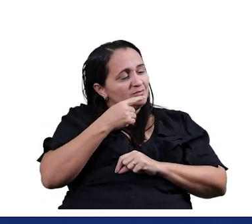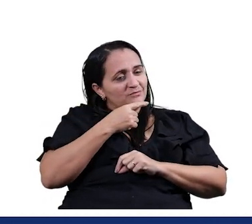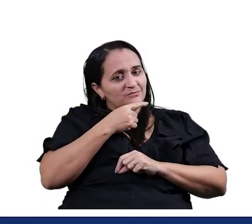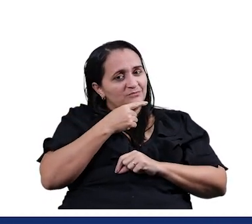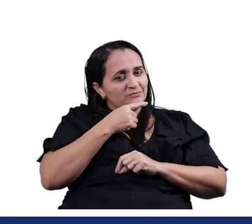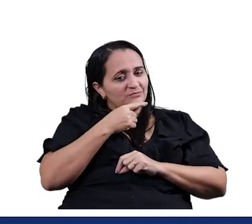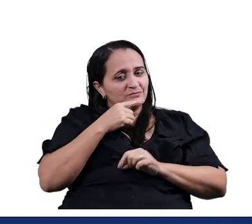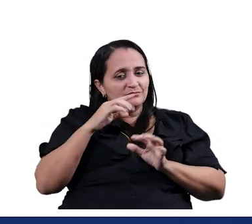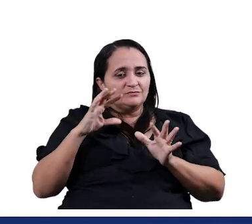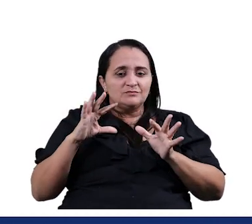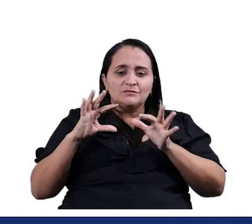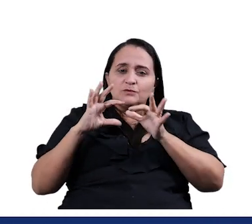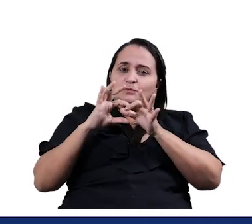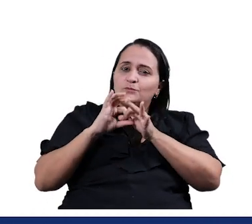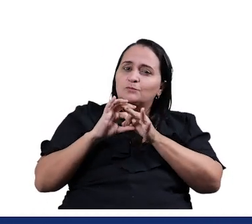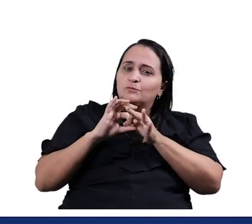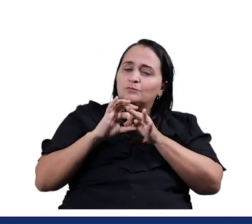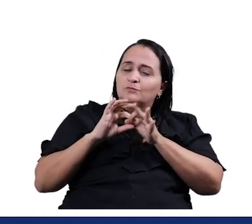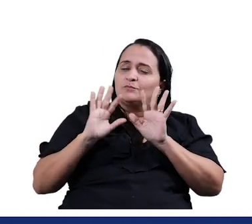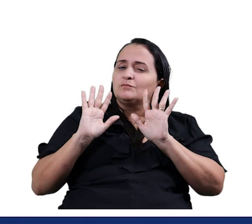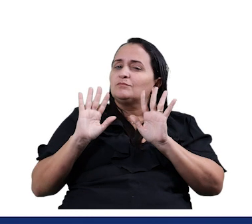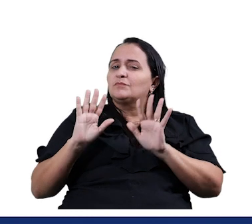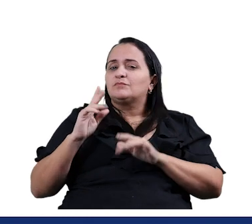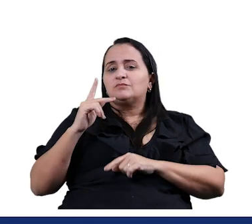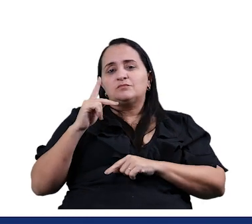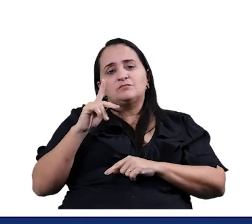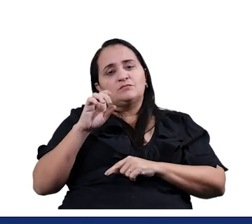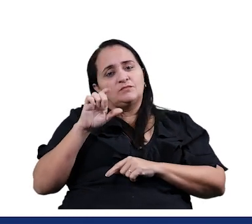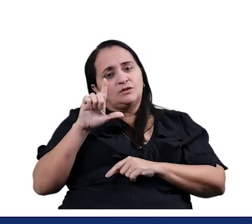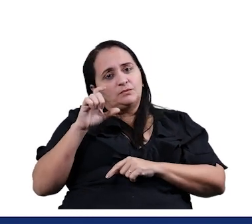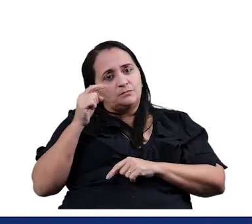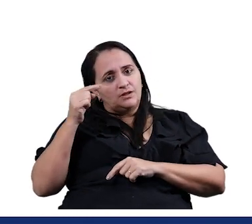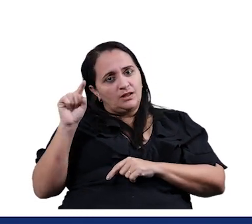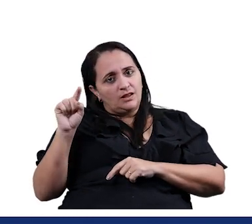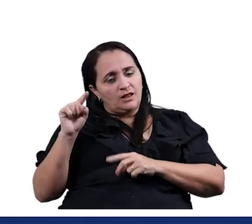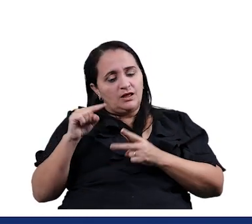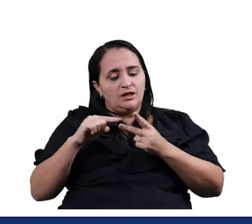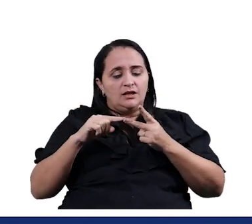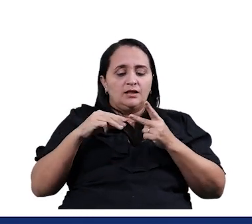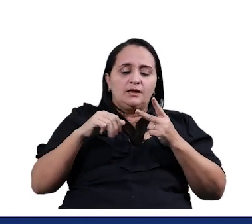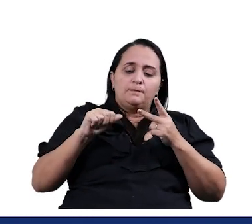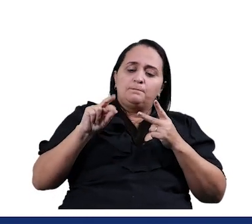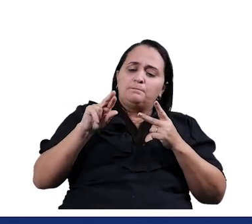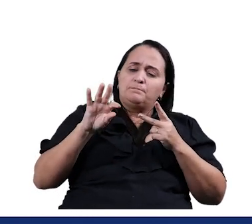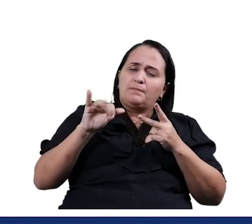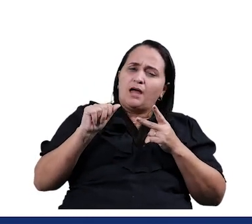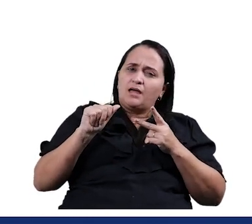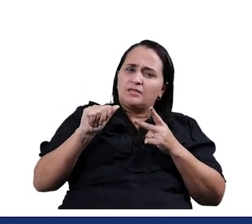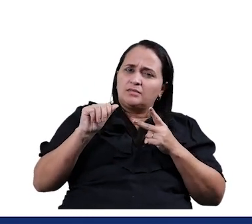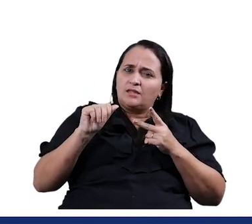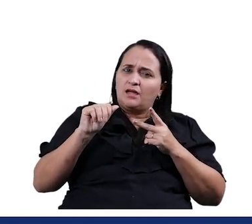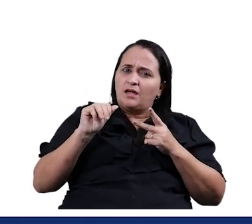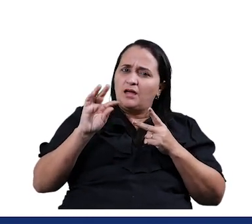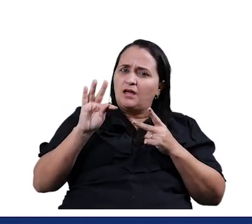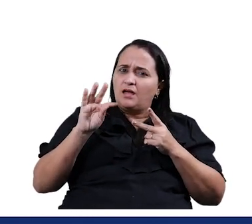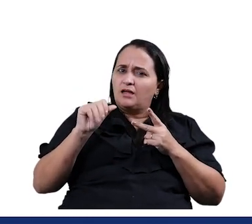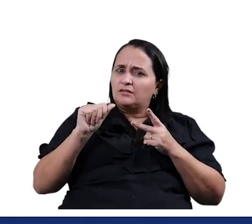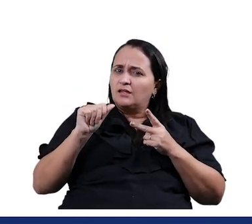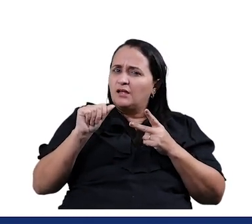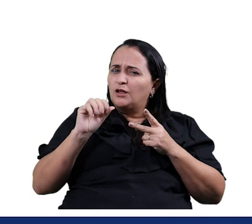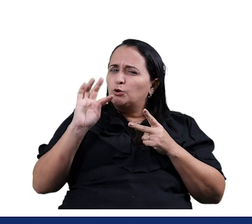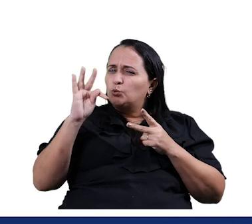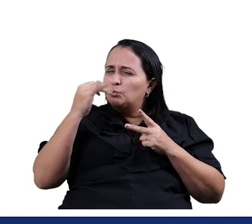conectar uma coisa com a outra? Eu falei de Pelé, falei de Marta. Será que todos são do